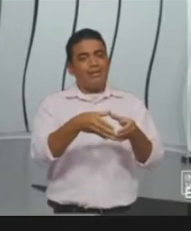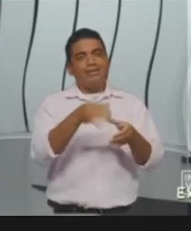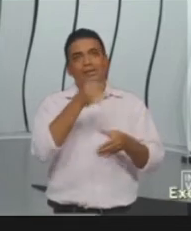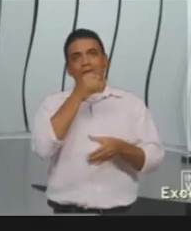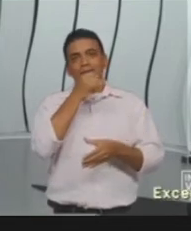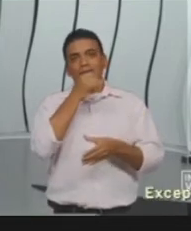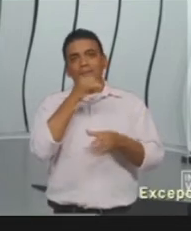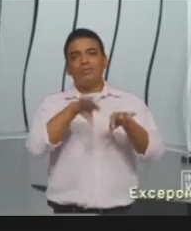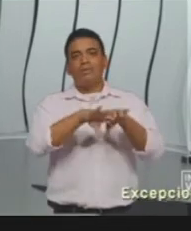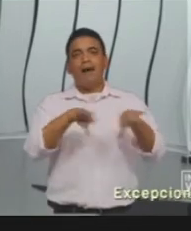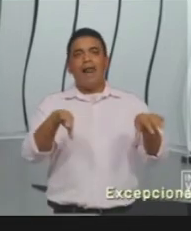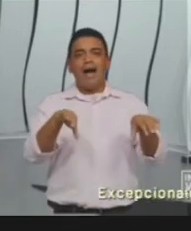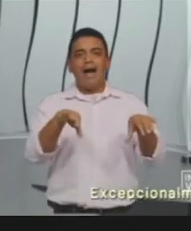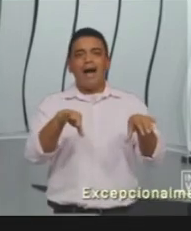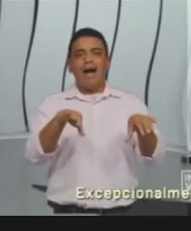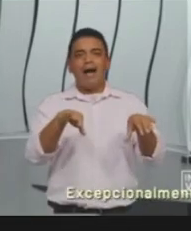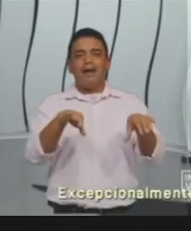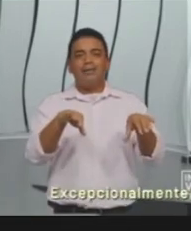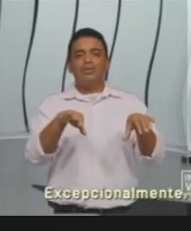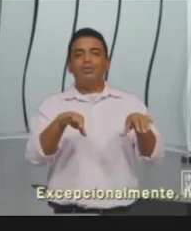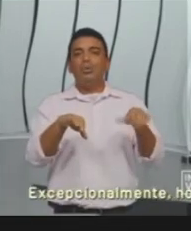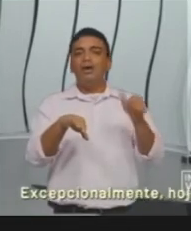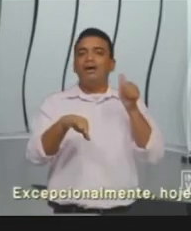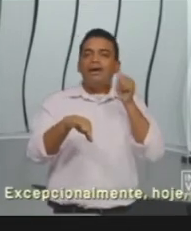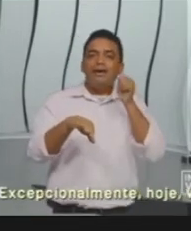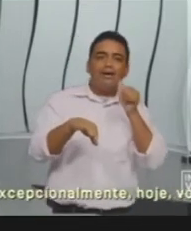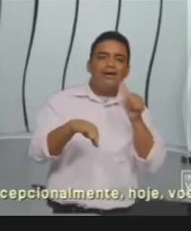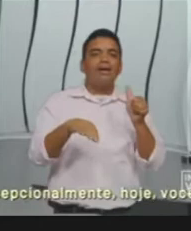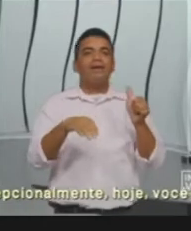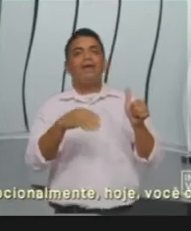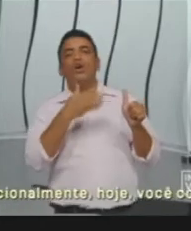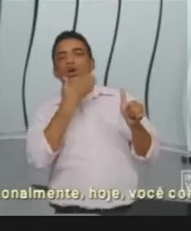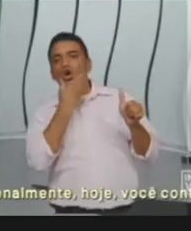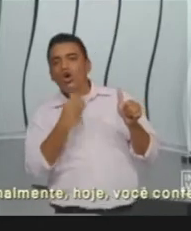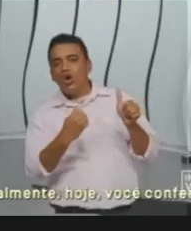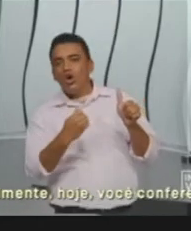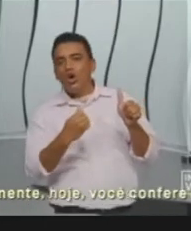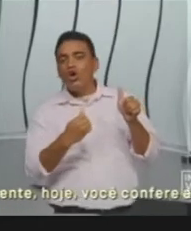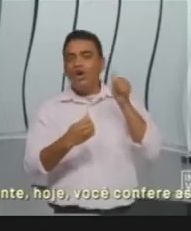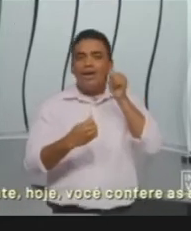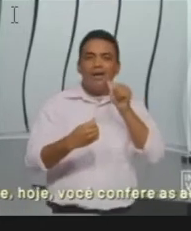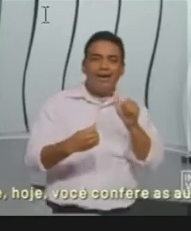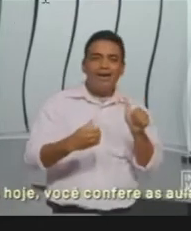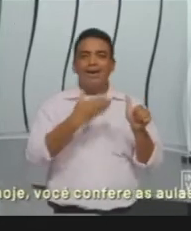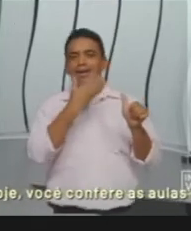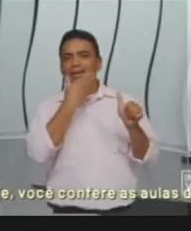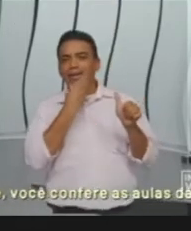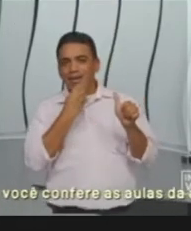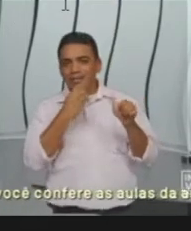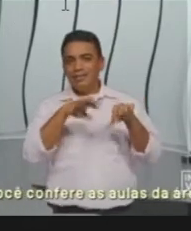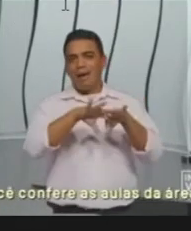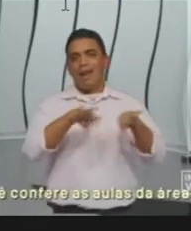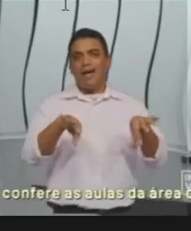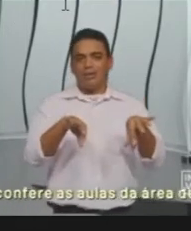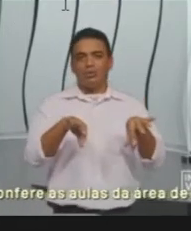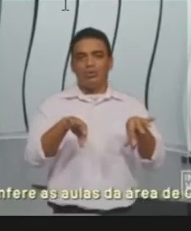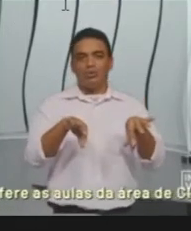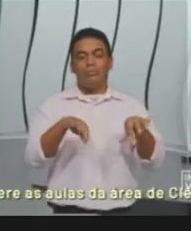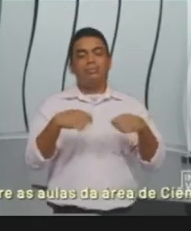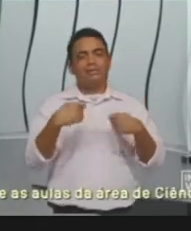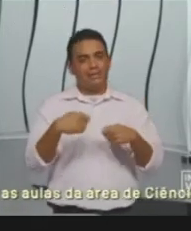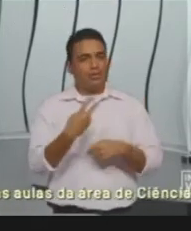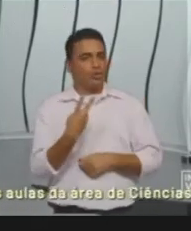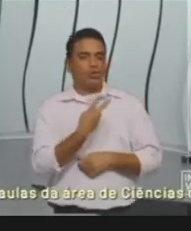sexos separados. Então esse de dois é porque você precisa de um sexo masculino e um sexo feminino